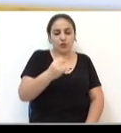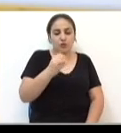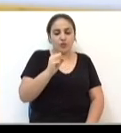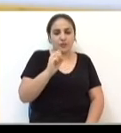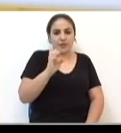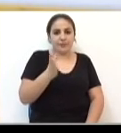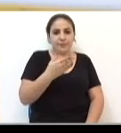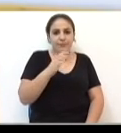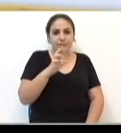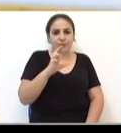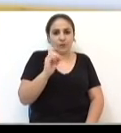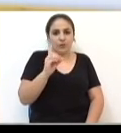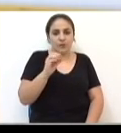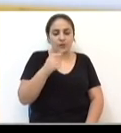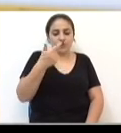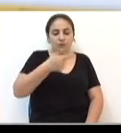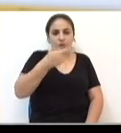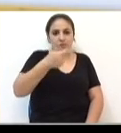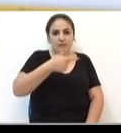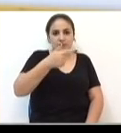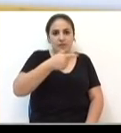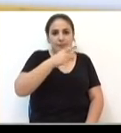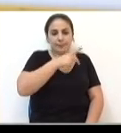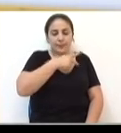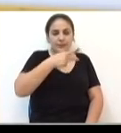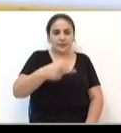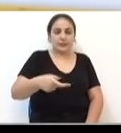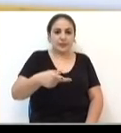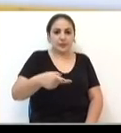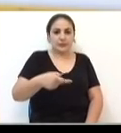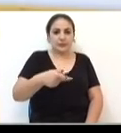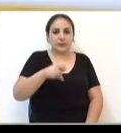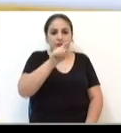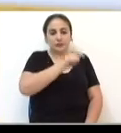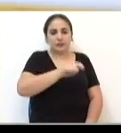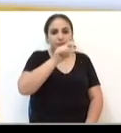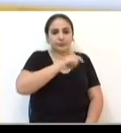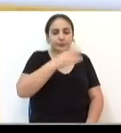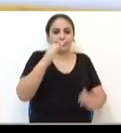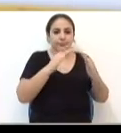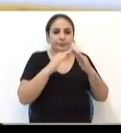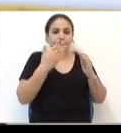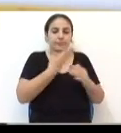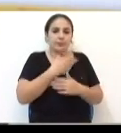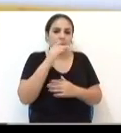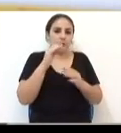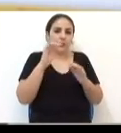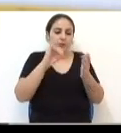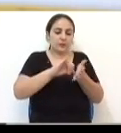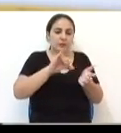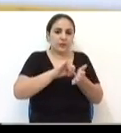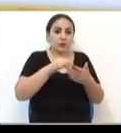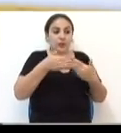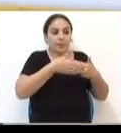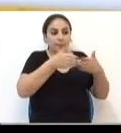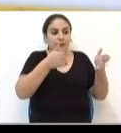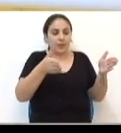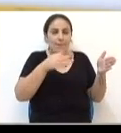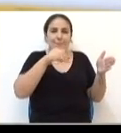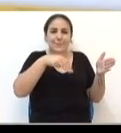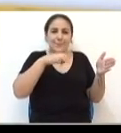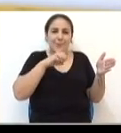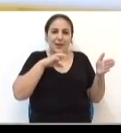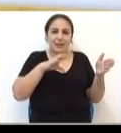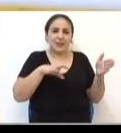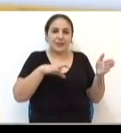José Rodrigo. Eu fui vice-presidente dele na Associação de Moradores e Amigos do Centro, na qual também me abriu muitas portas.